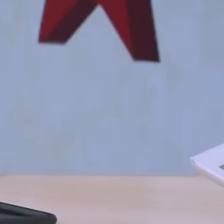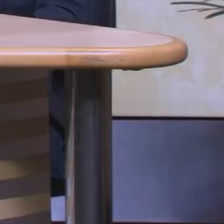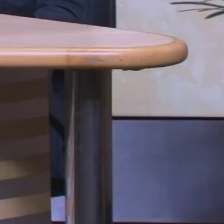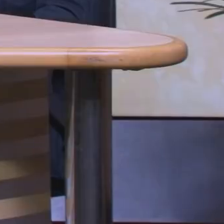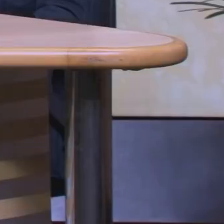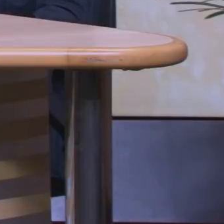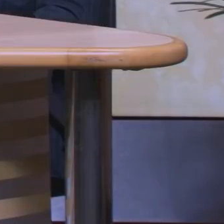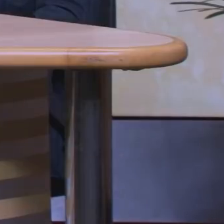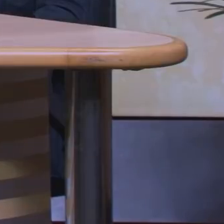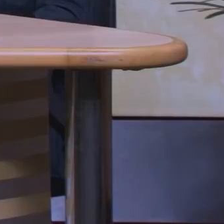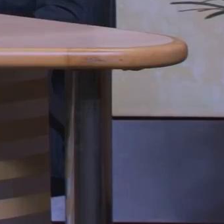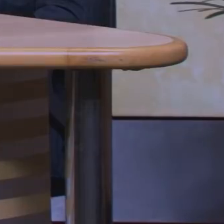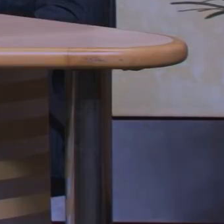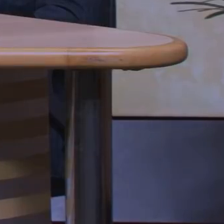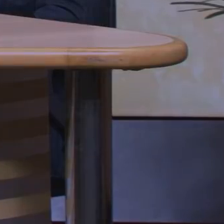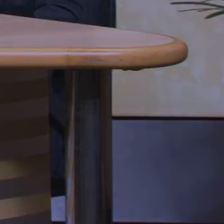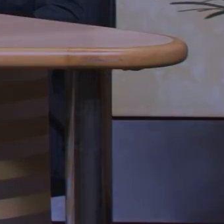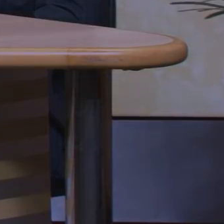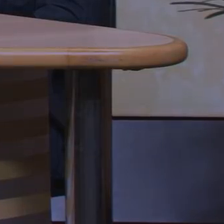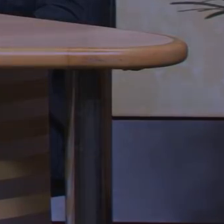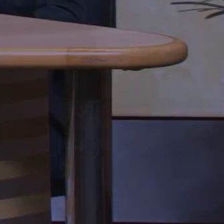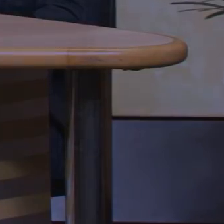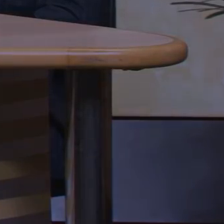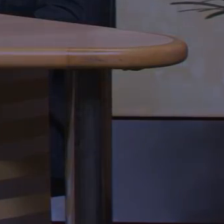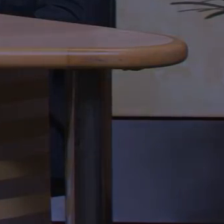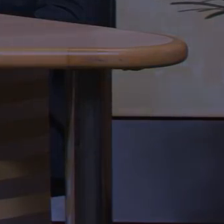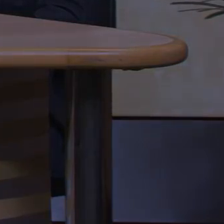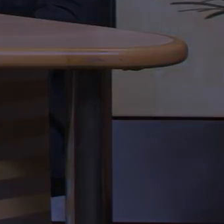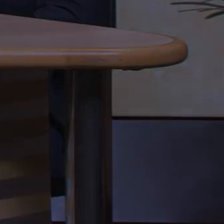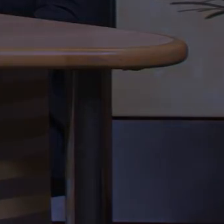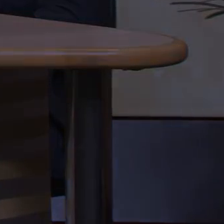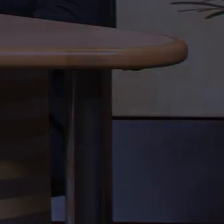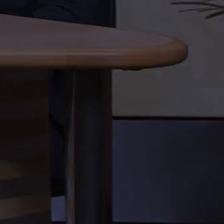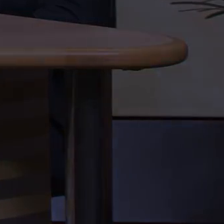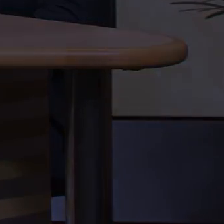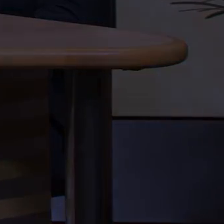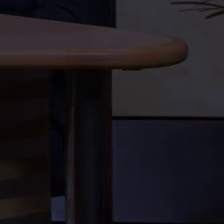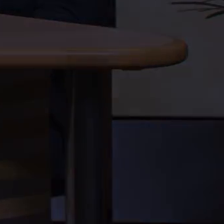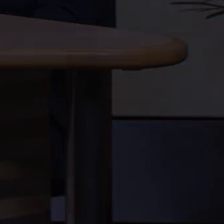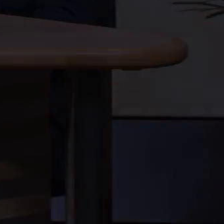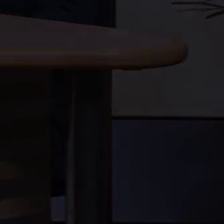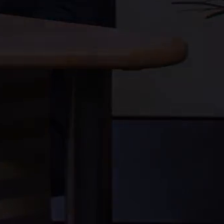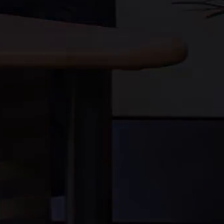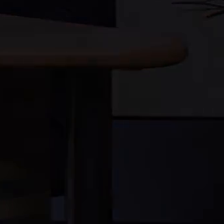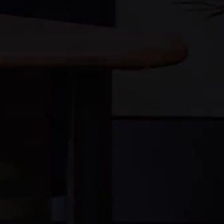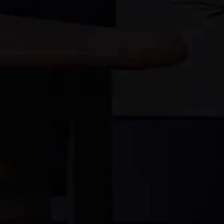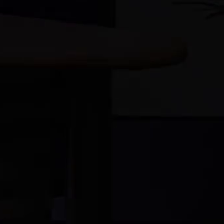Você acabou de assistir na TV Web Manaim Conversas Bíblicas.